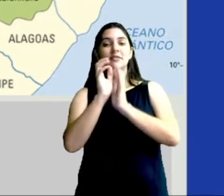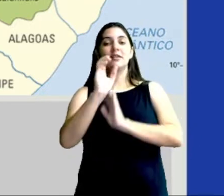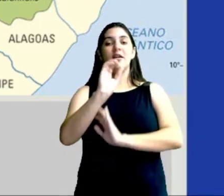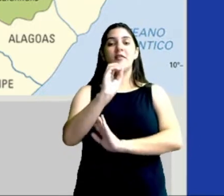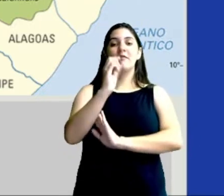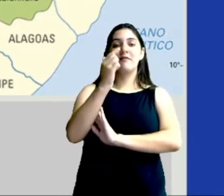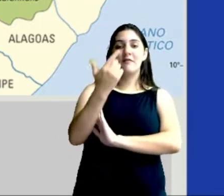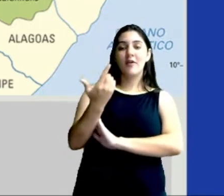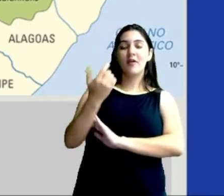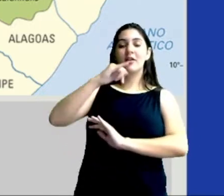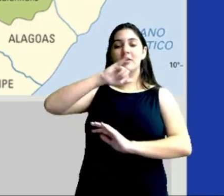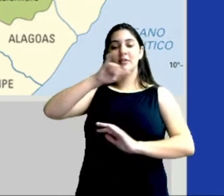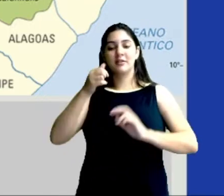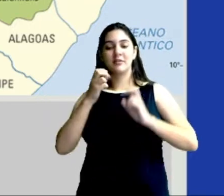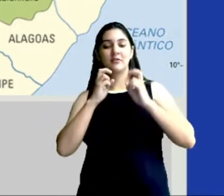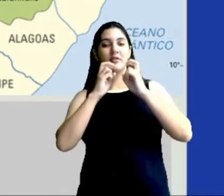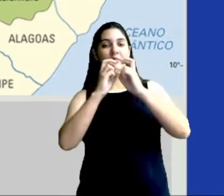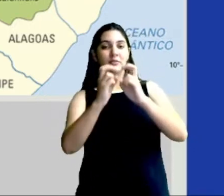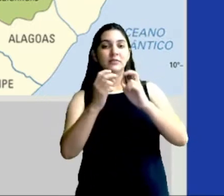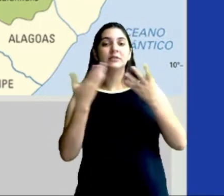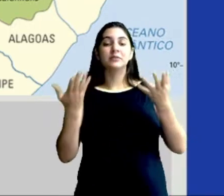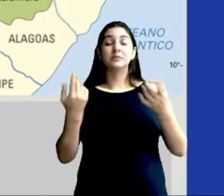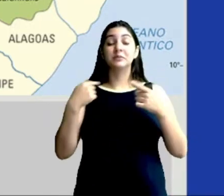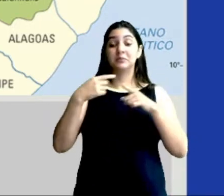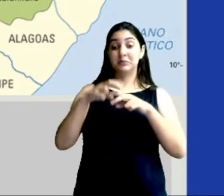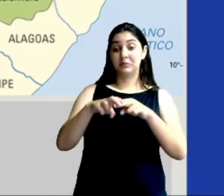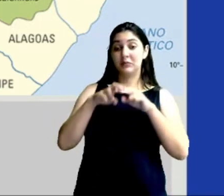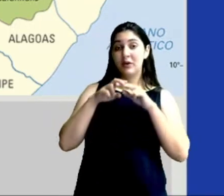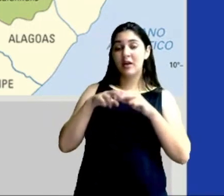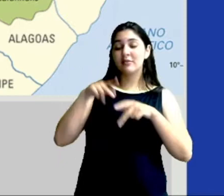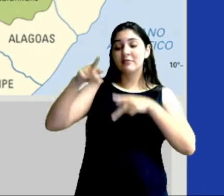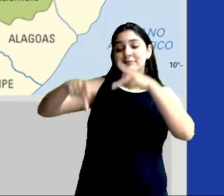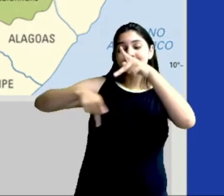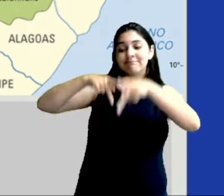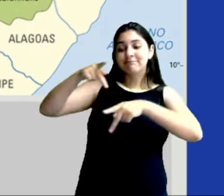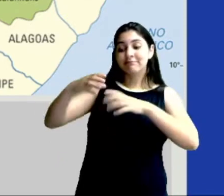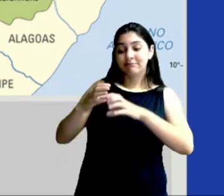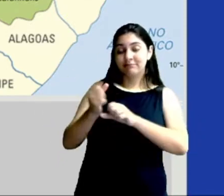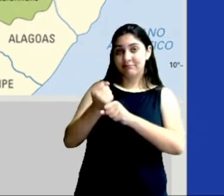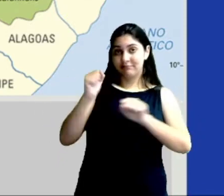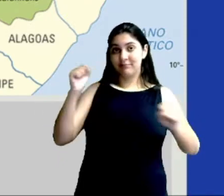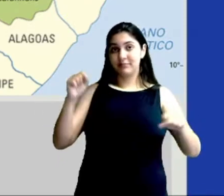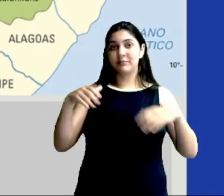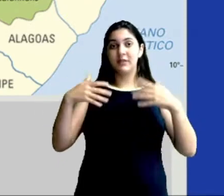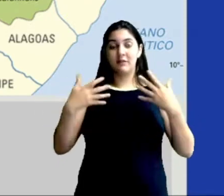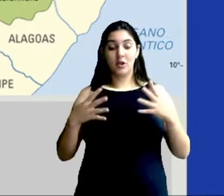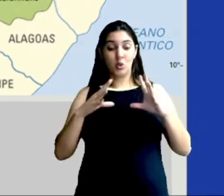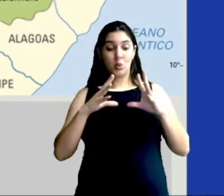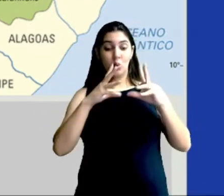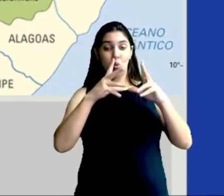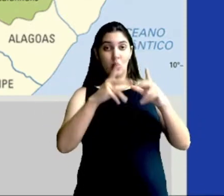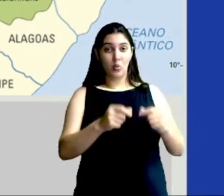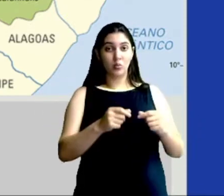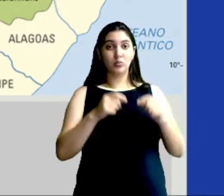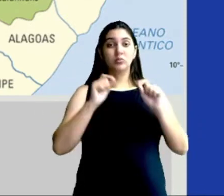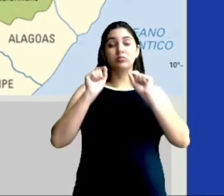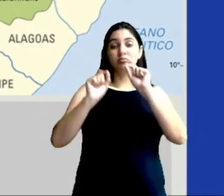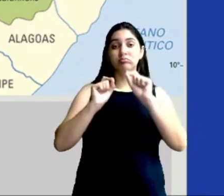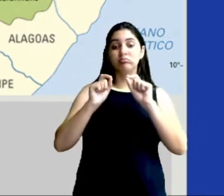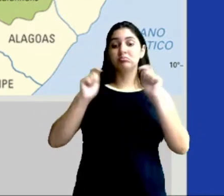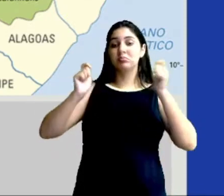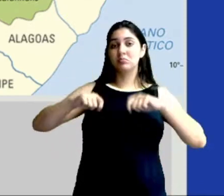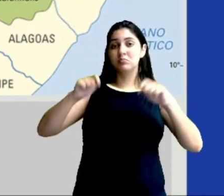Guararapes, em questão de estimativa populacional, enfim, tudo isso para que a